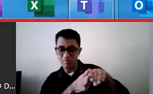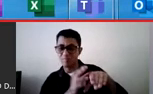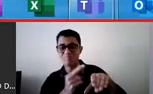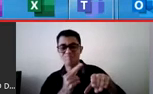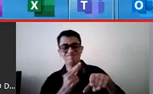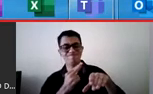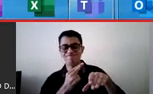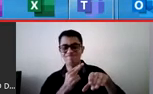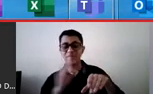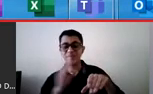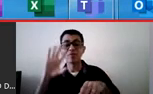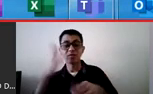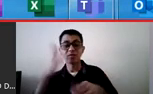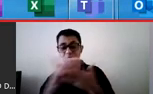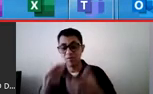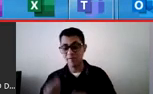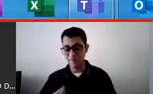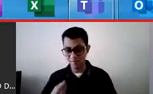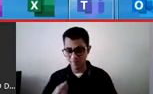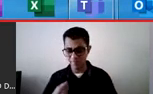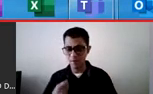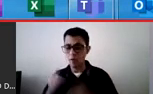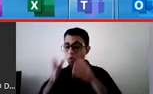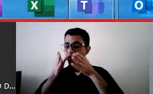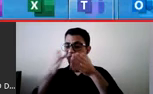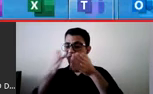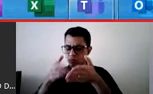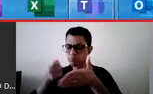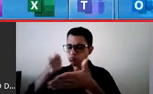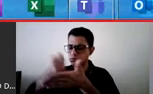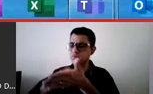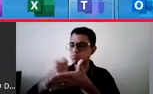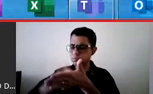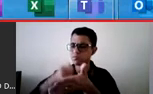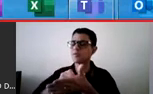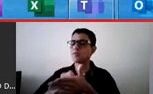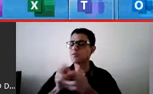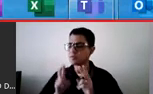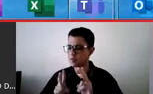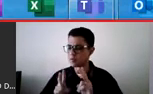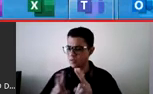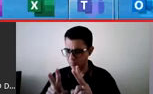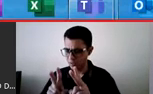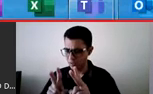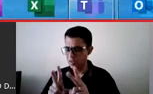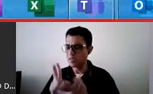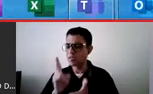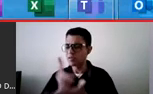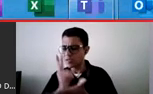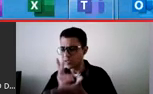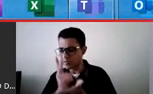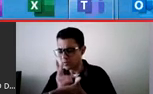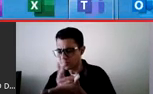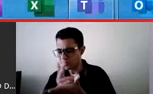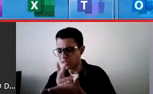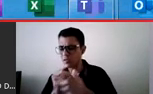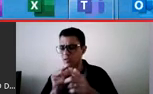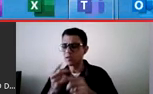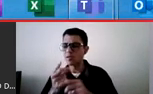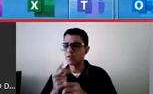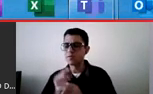O que está acontecendo, e o foco e a persistência faz com que a gente venha procurar umas outras formas de ferramentas para a